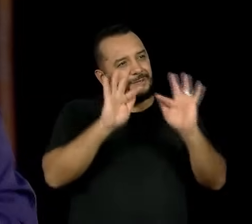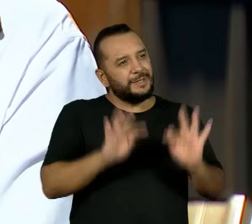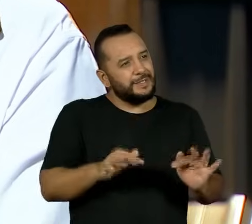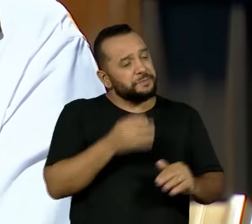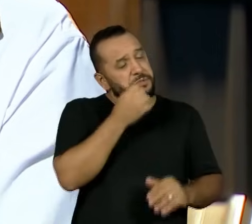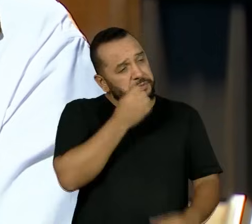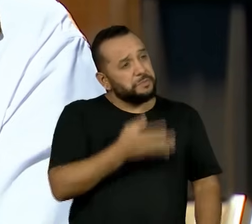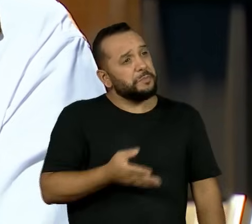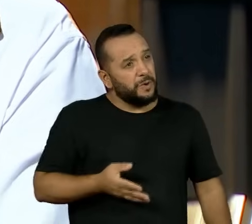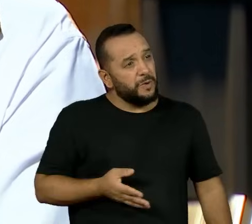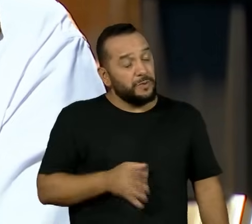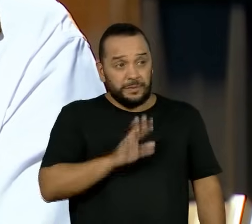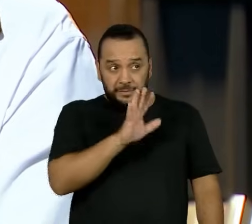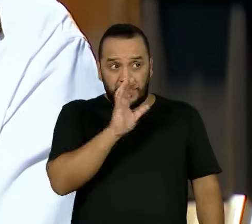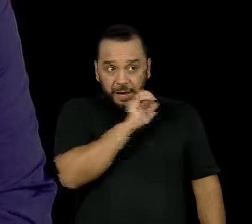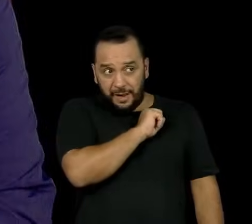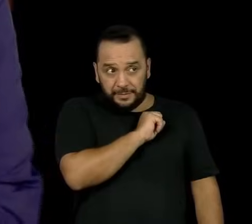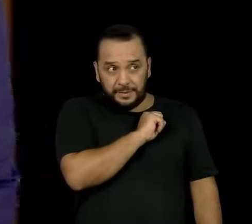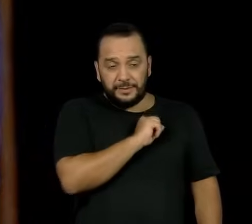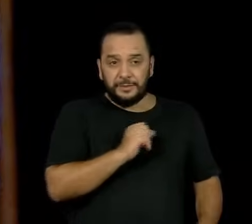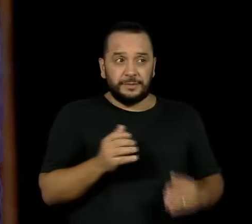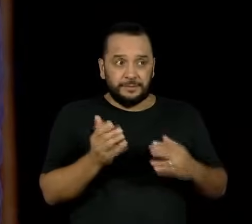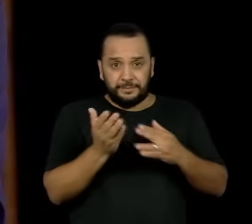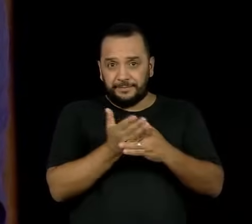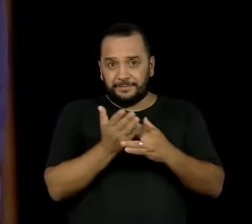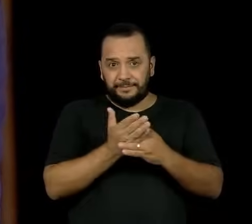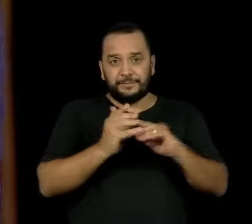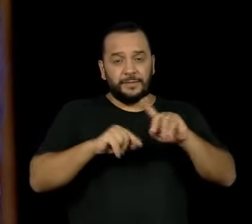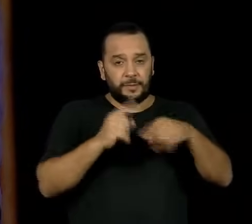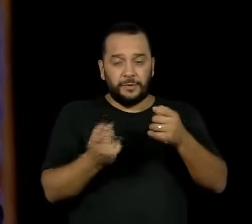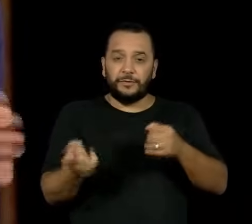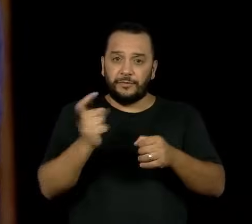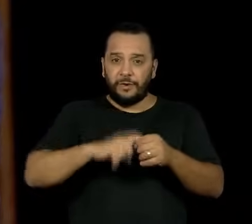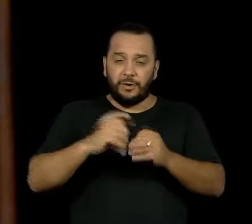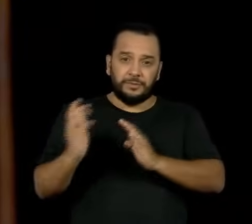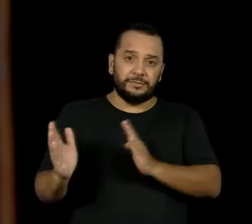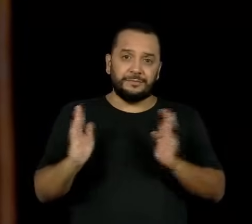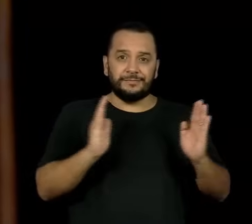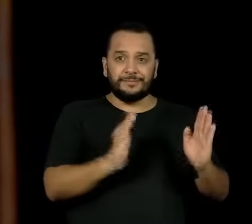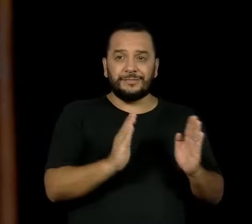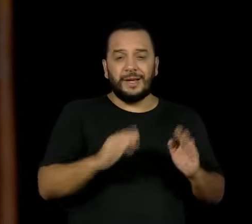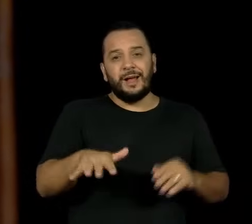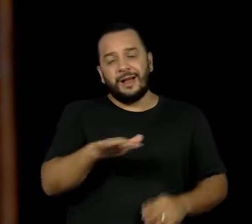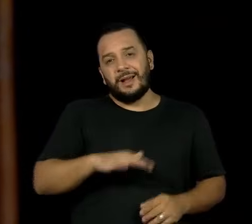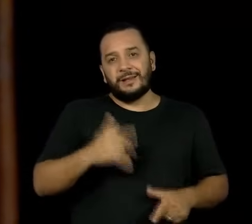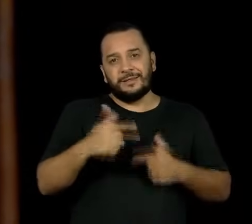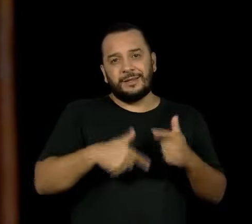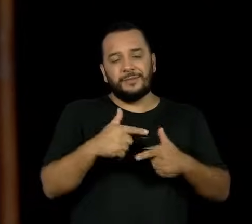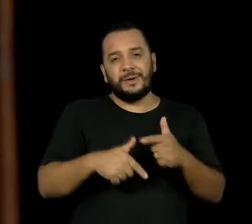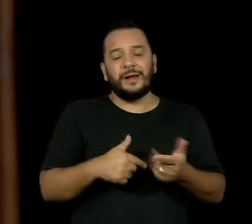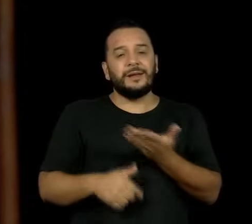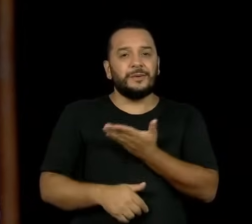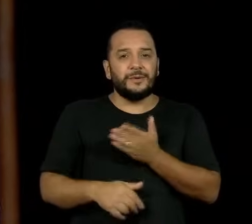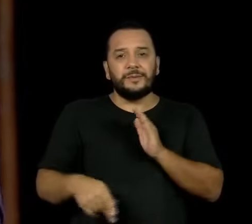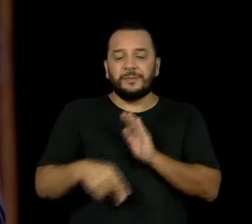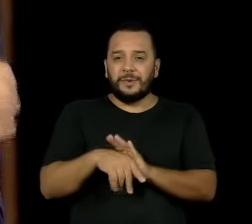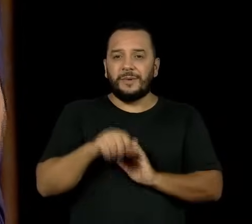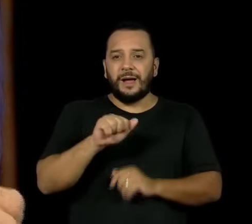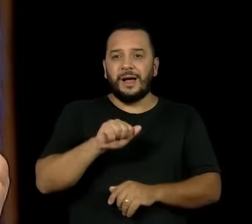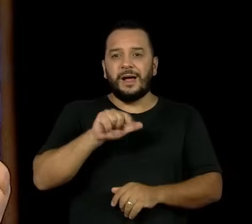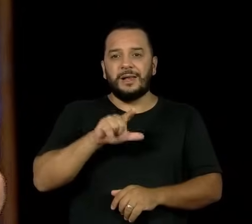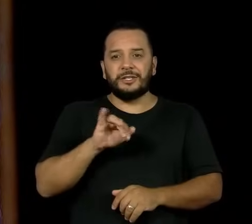bom. Eu vou fazer o seguinte, no próximo bloco eu vou avançar na área de atuação do Alexandre, o que